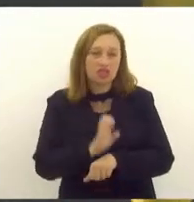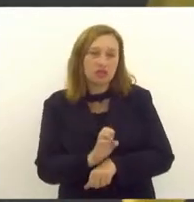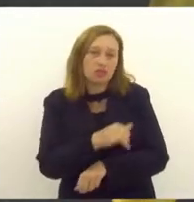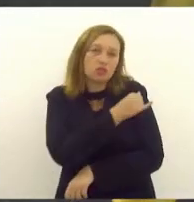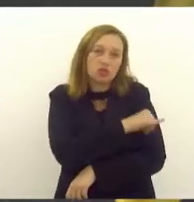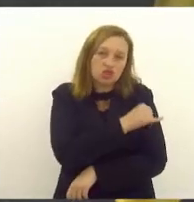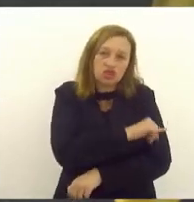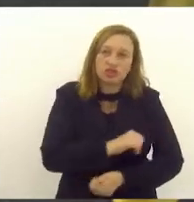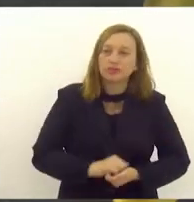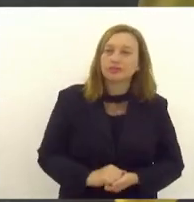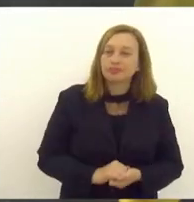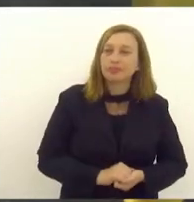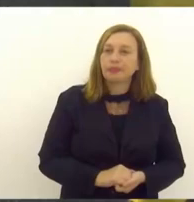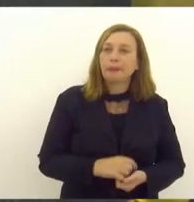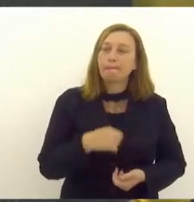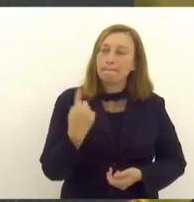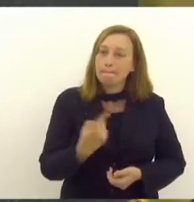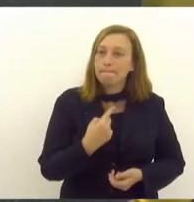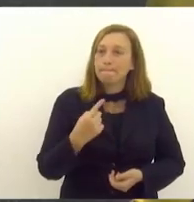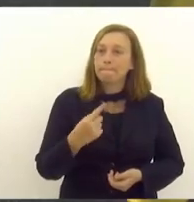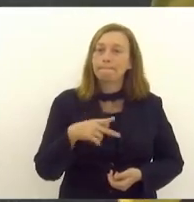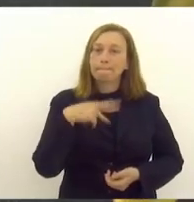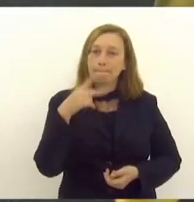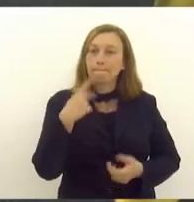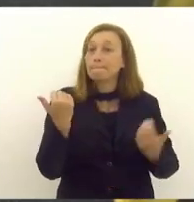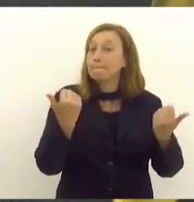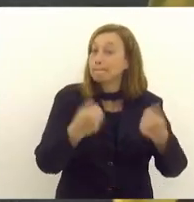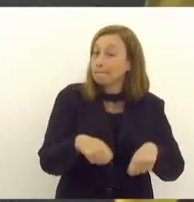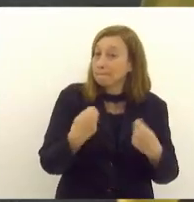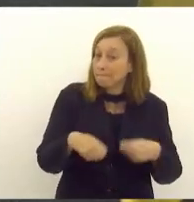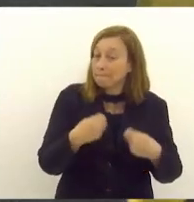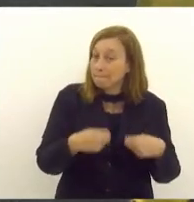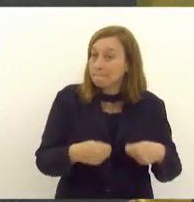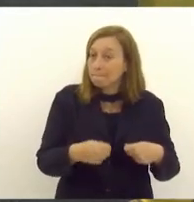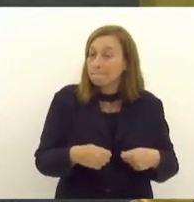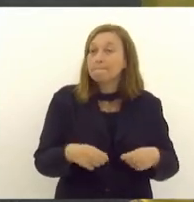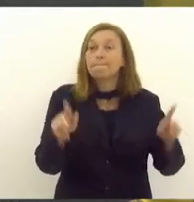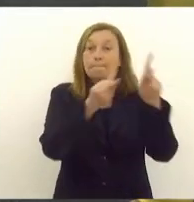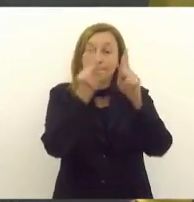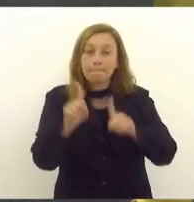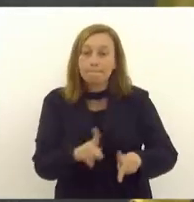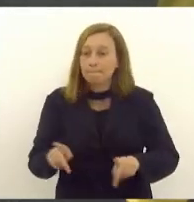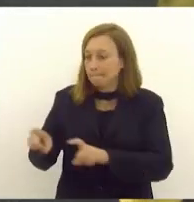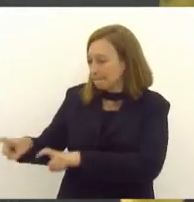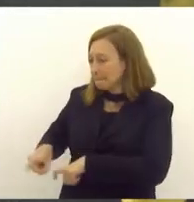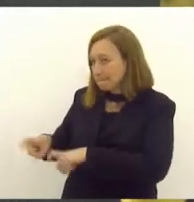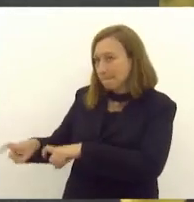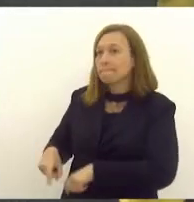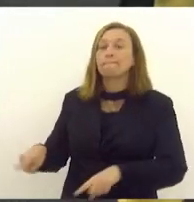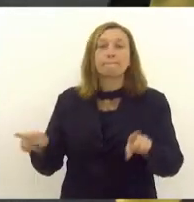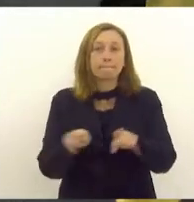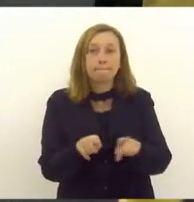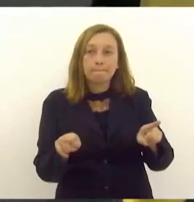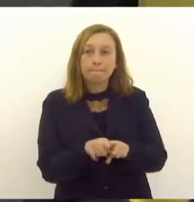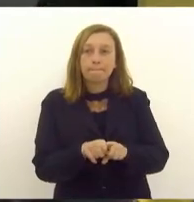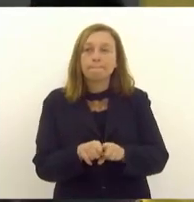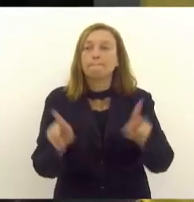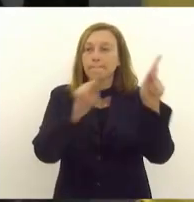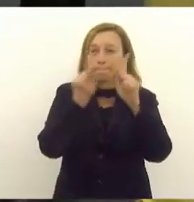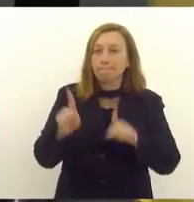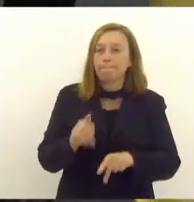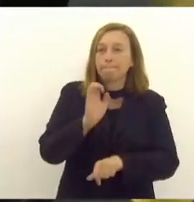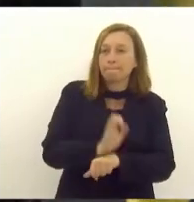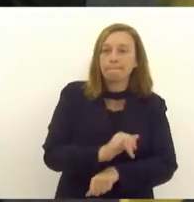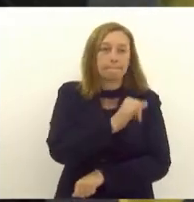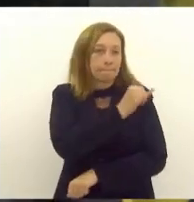do Rio de Janeiro de nós reafirmarmos a necessidade da Paz no Campo da Paz também aqui no